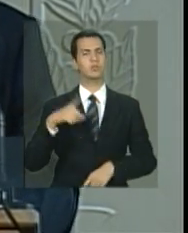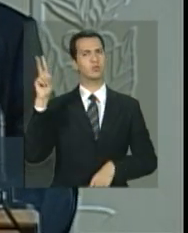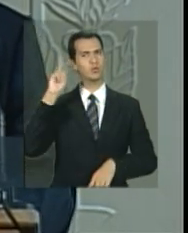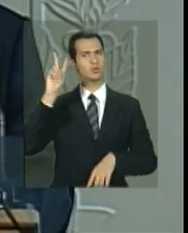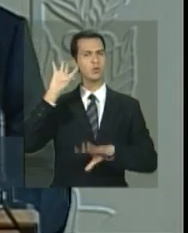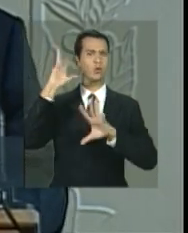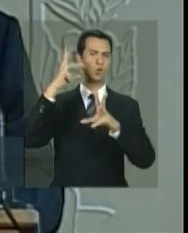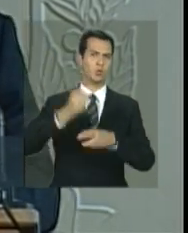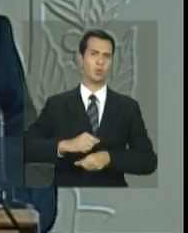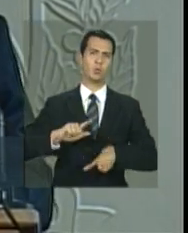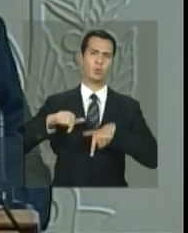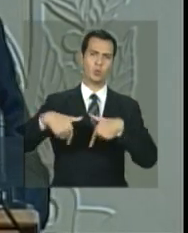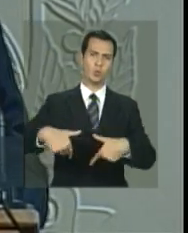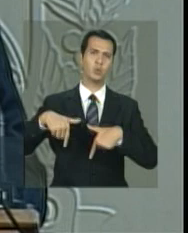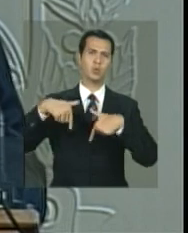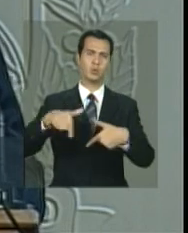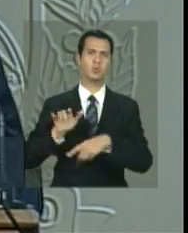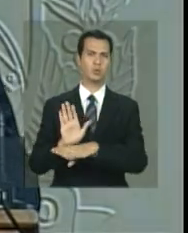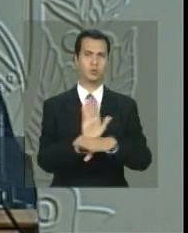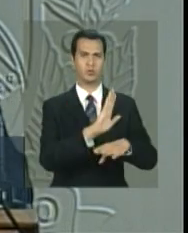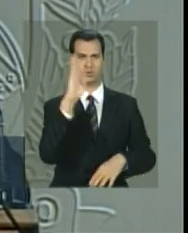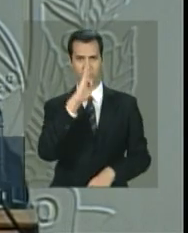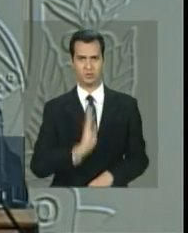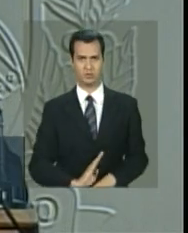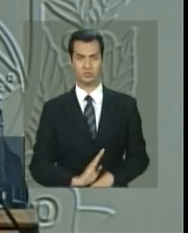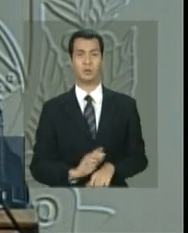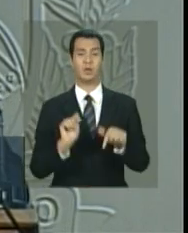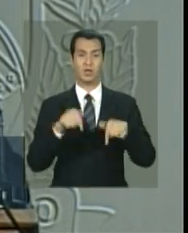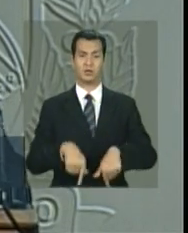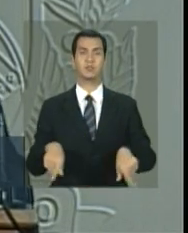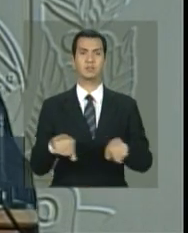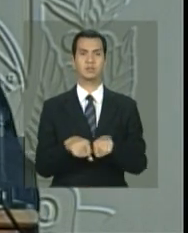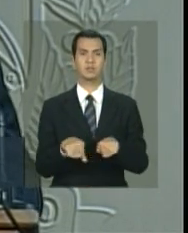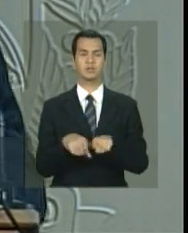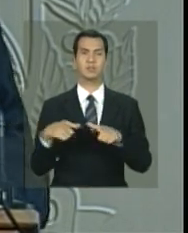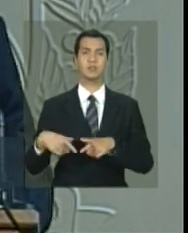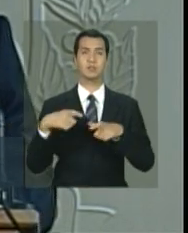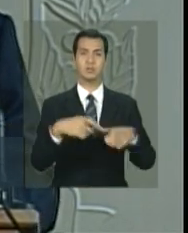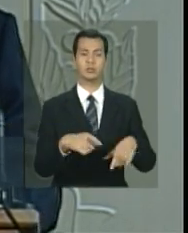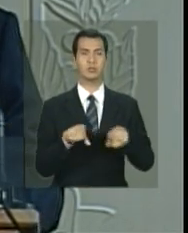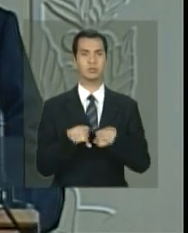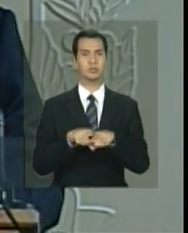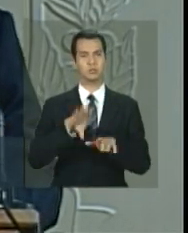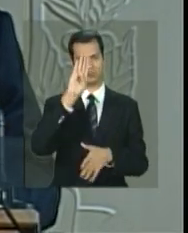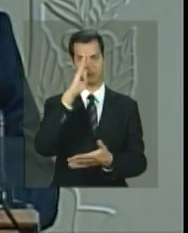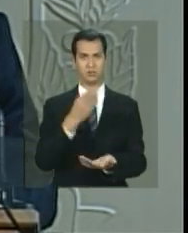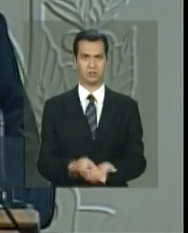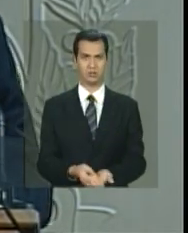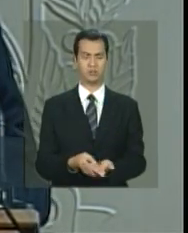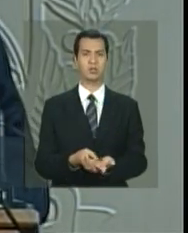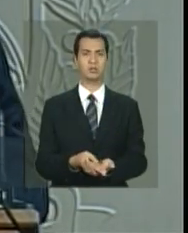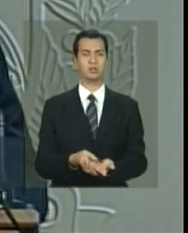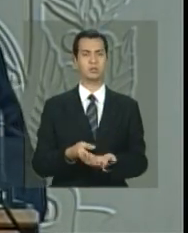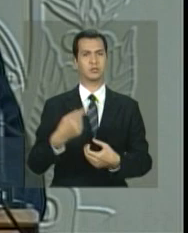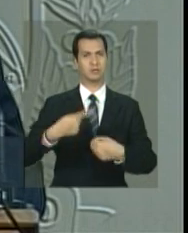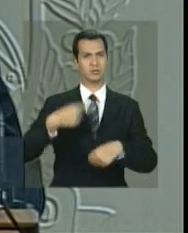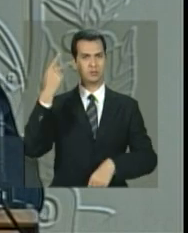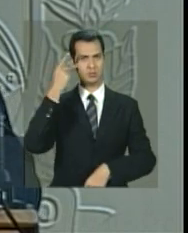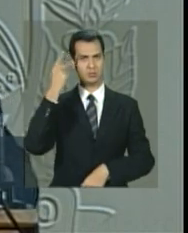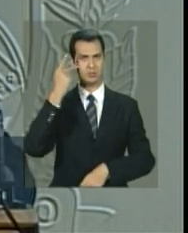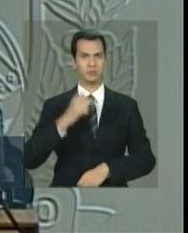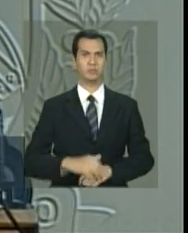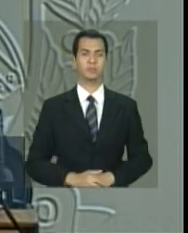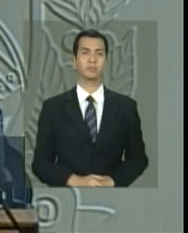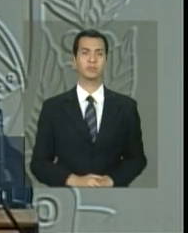trabalho reconhecida pelo Brasil, e aqui receberam e recebem o reconhecimento sincero de São Paulo.